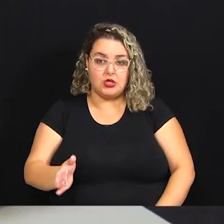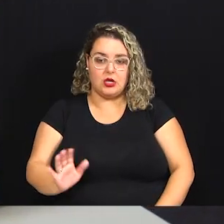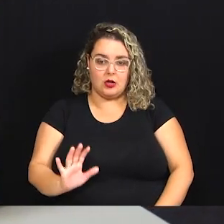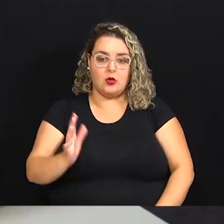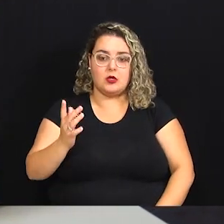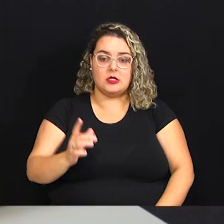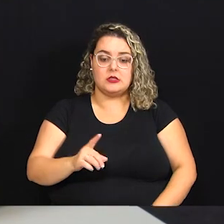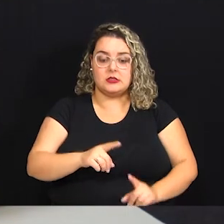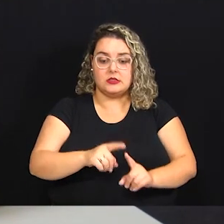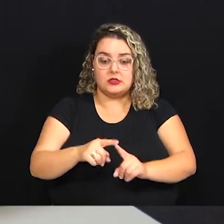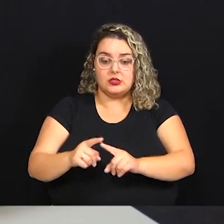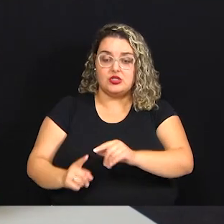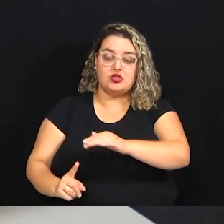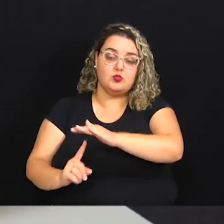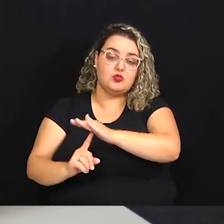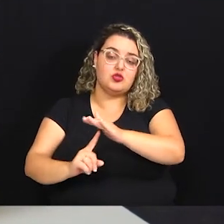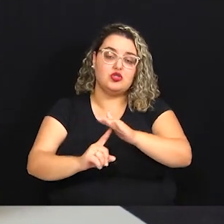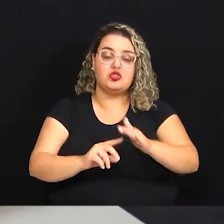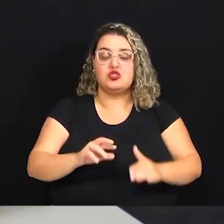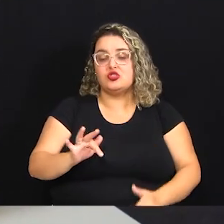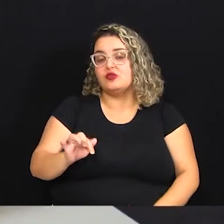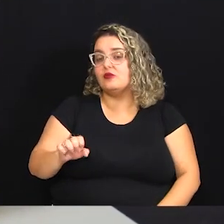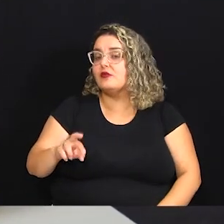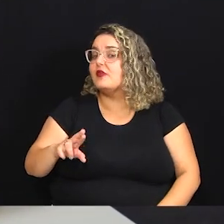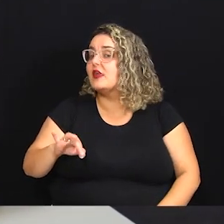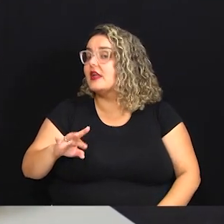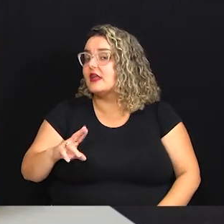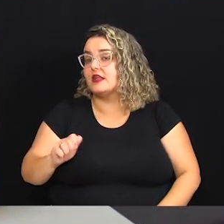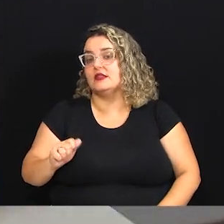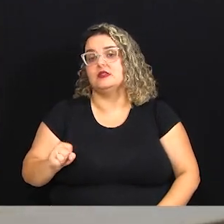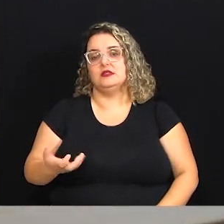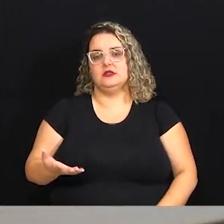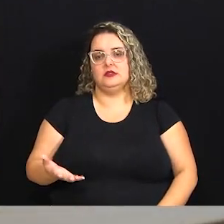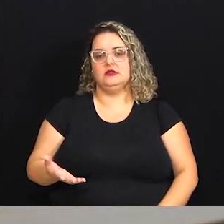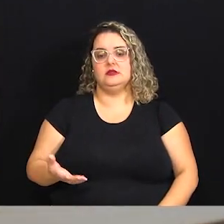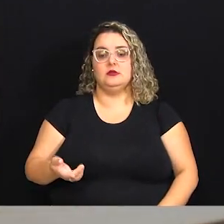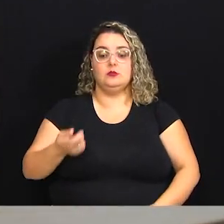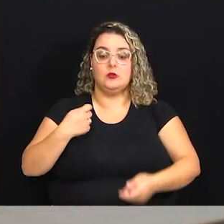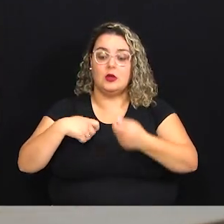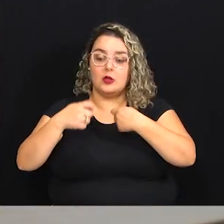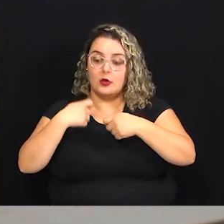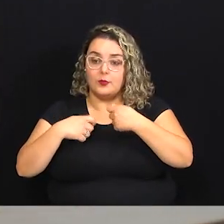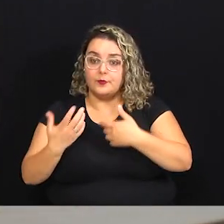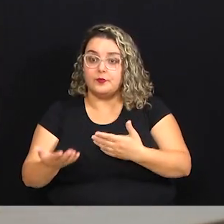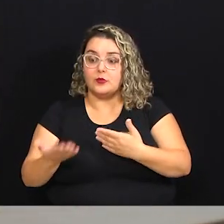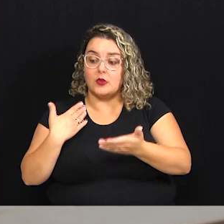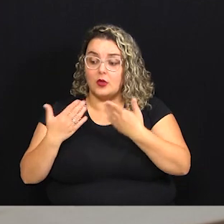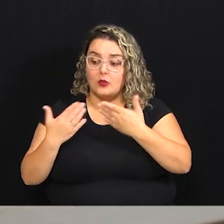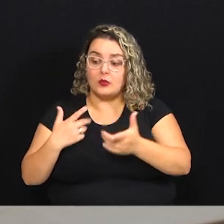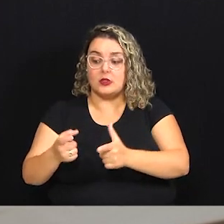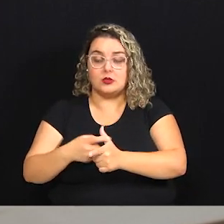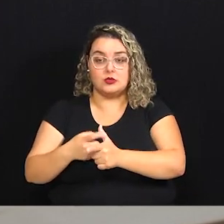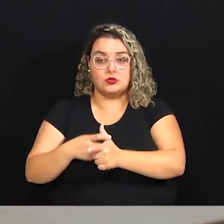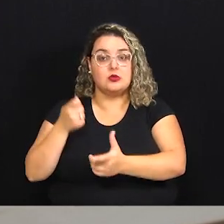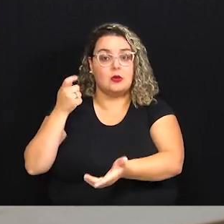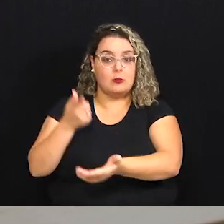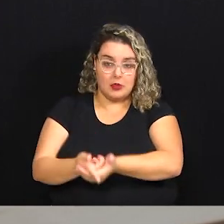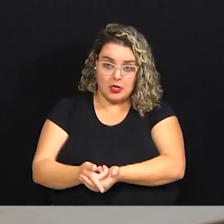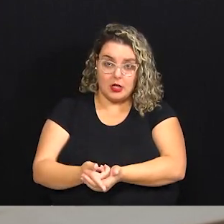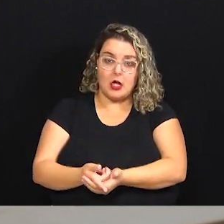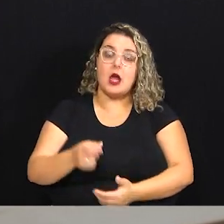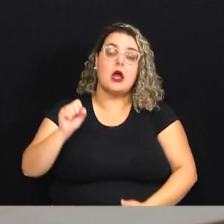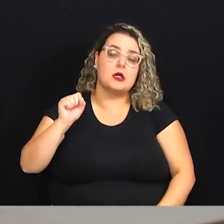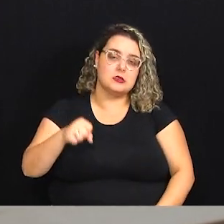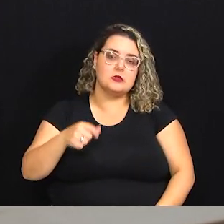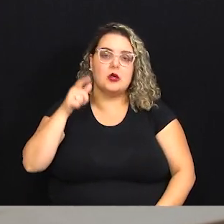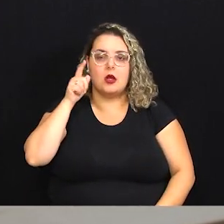de feiras. Então é momento de negociar com o credor, tentar reduzir a taxa de juros e honrar o seu compromisso,